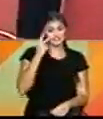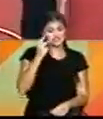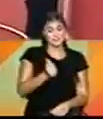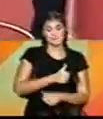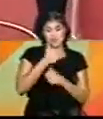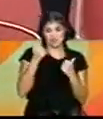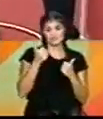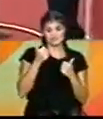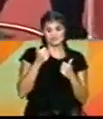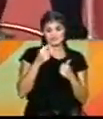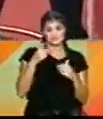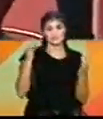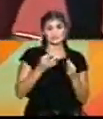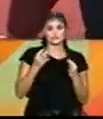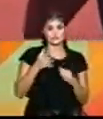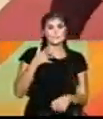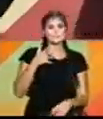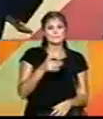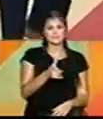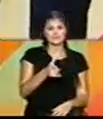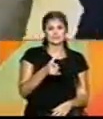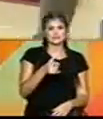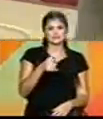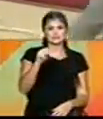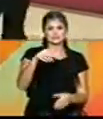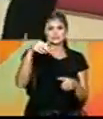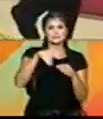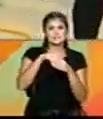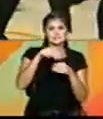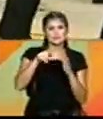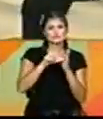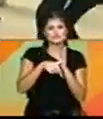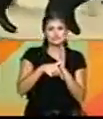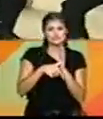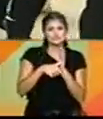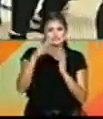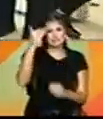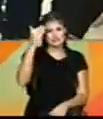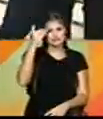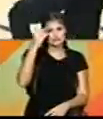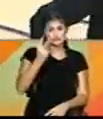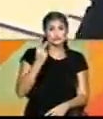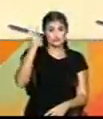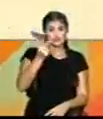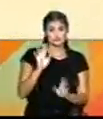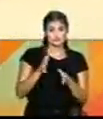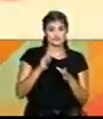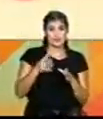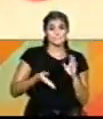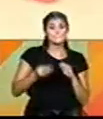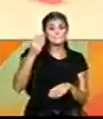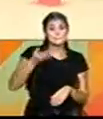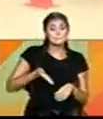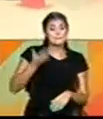é? São realmente cerca de 1000 os séniores que estão aqui envolvidos neste projeto? Este projeto vai no segundo ano e já tem mais de 1000